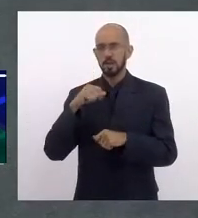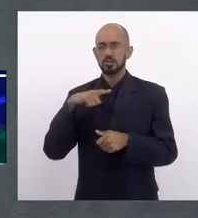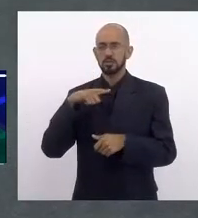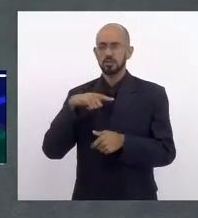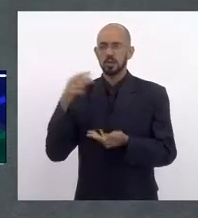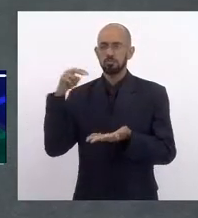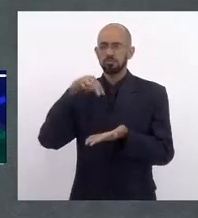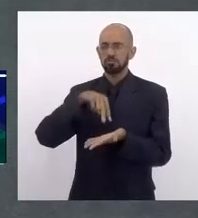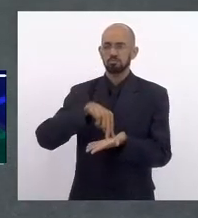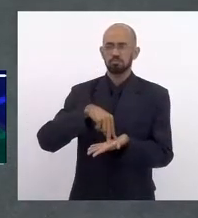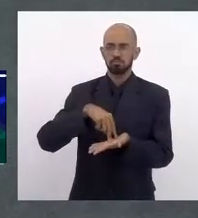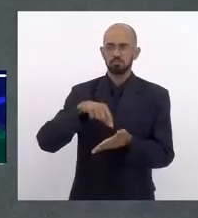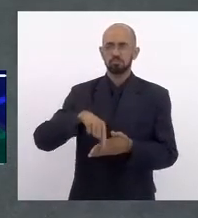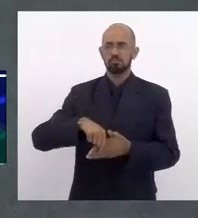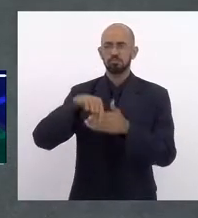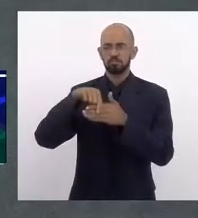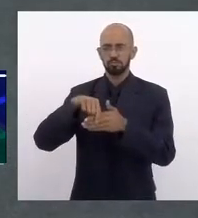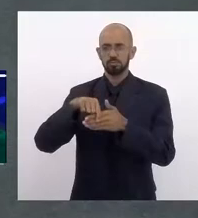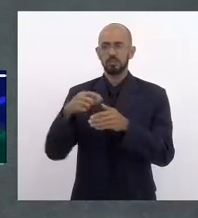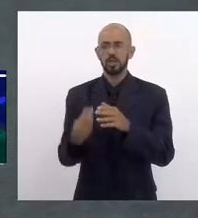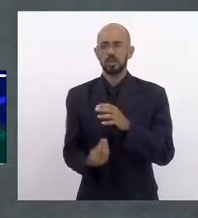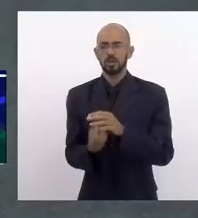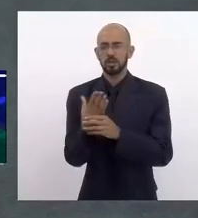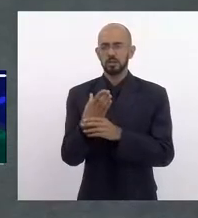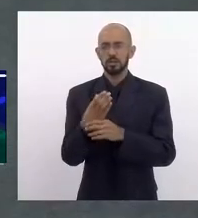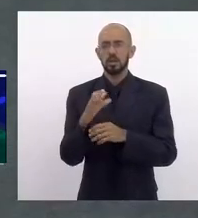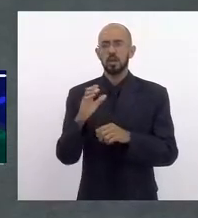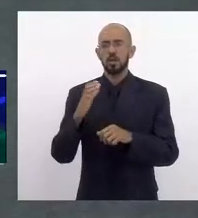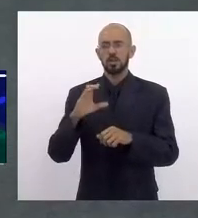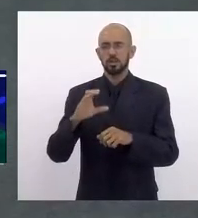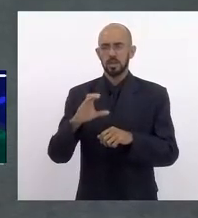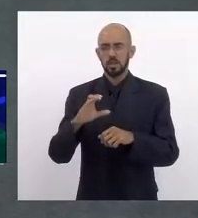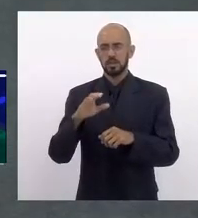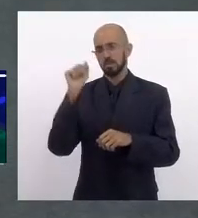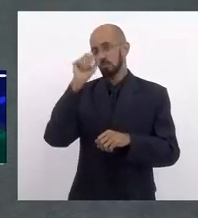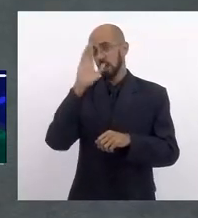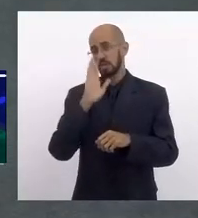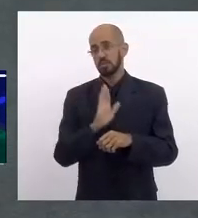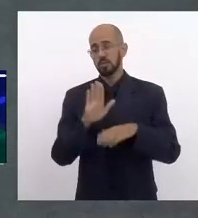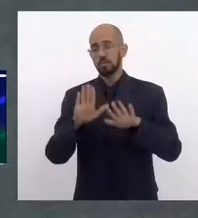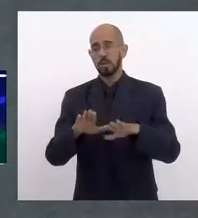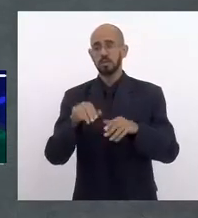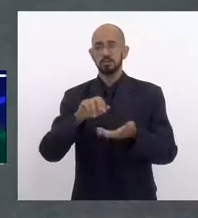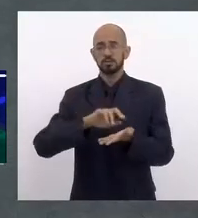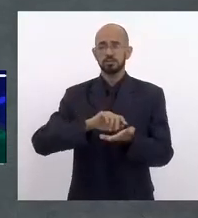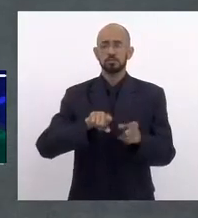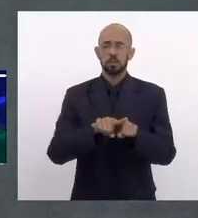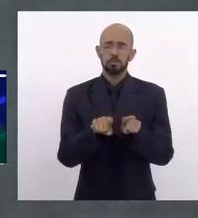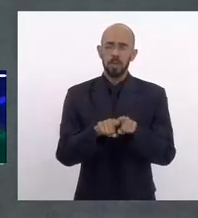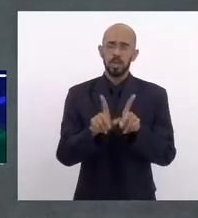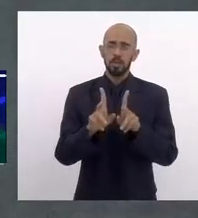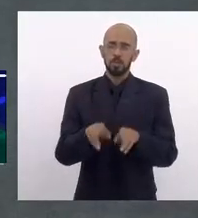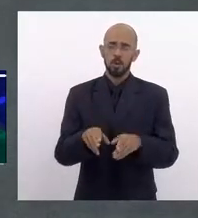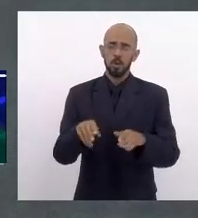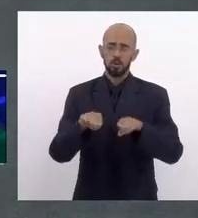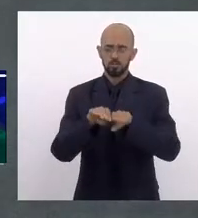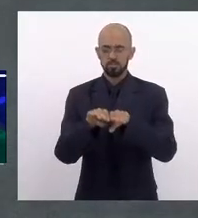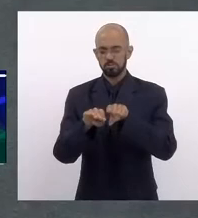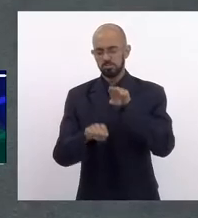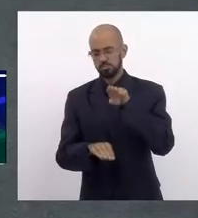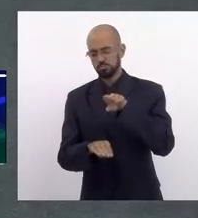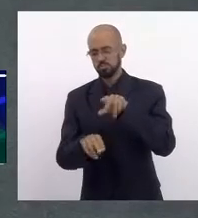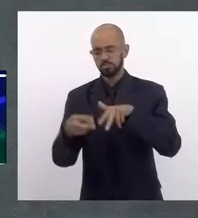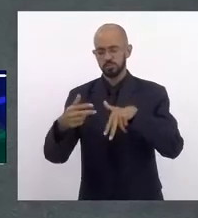um lugar de muito protagonismo na produção científica brasileira, mas assim como nas diferentes áreas da sociedade, as desigualdades de